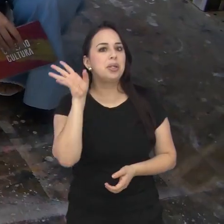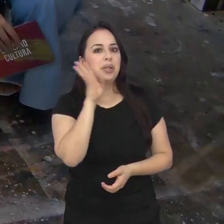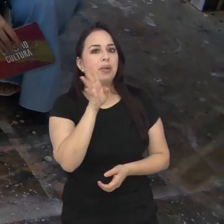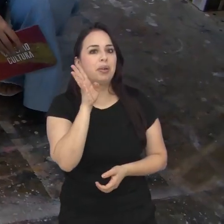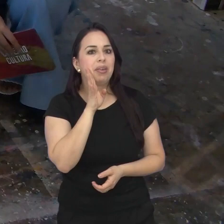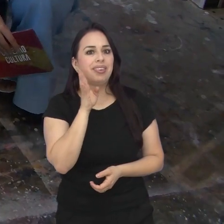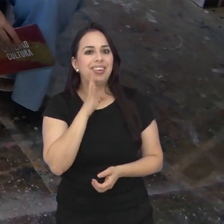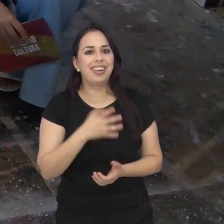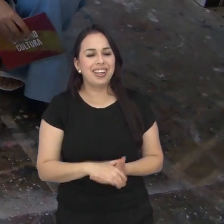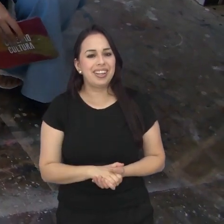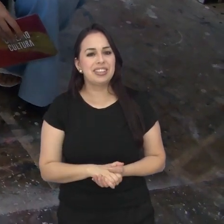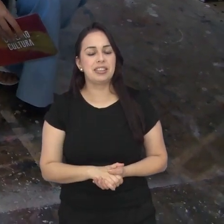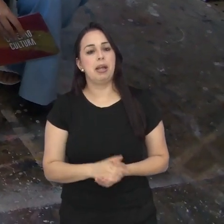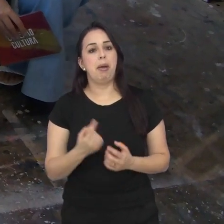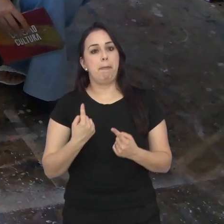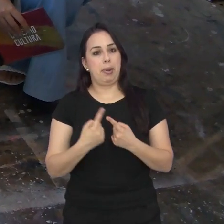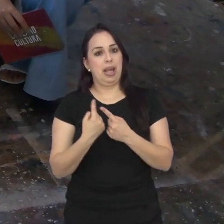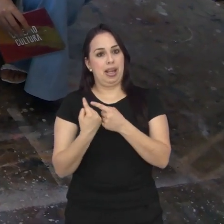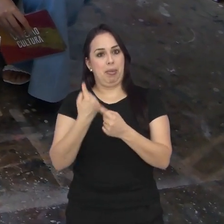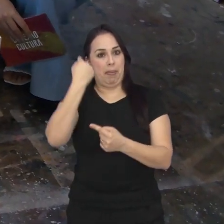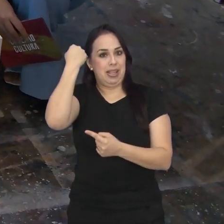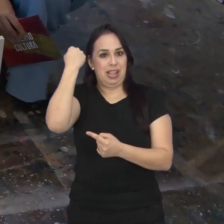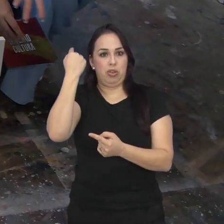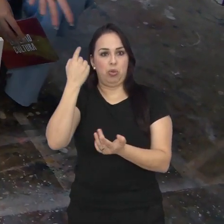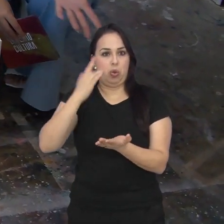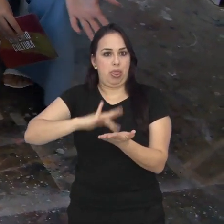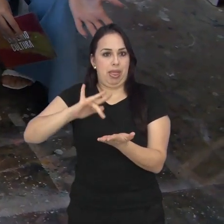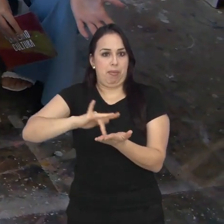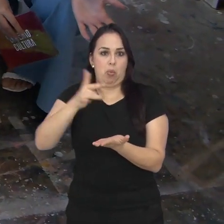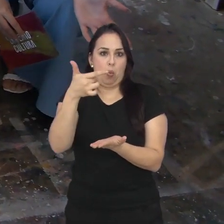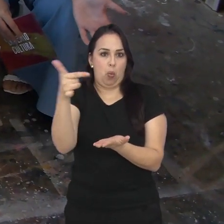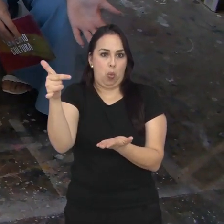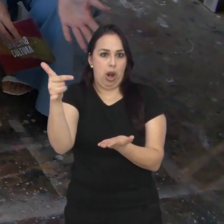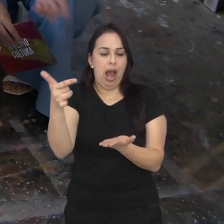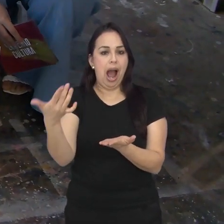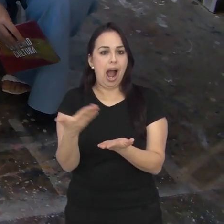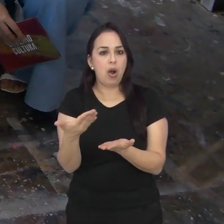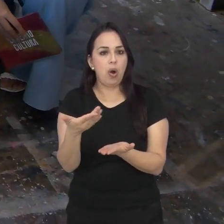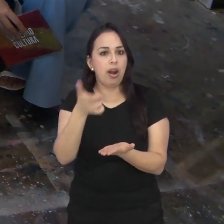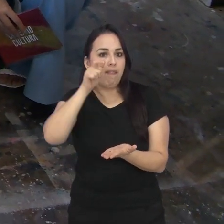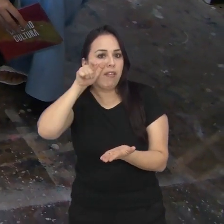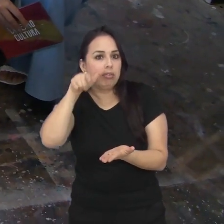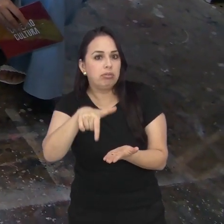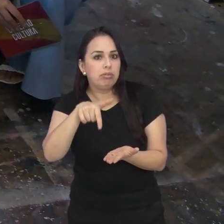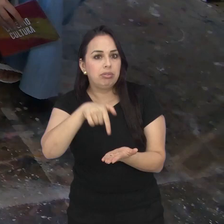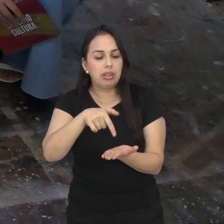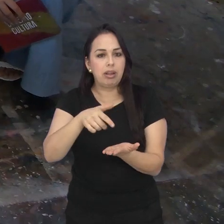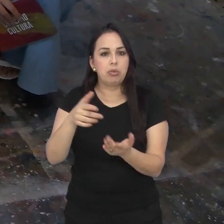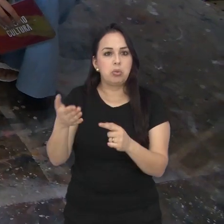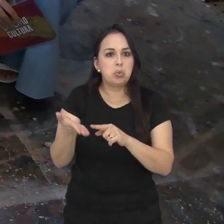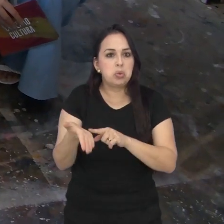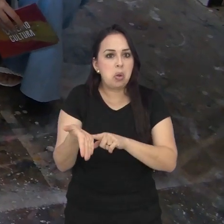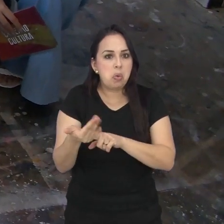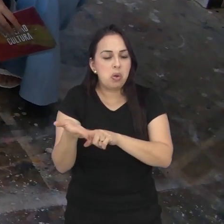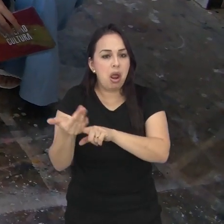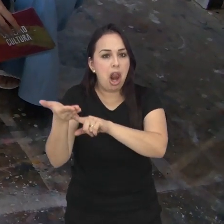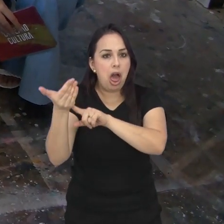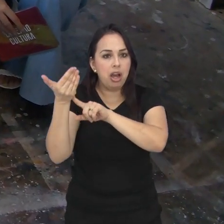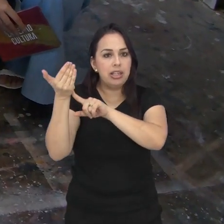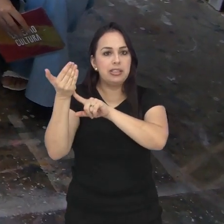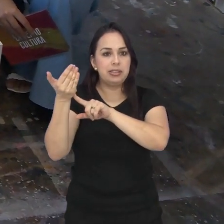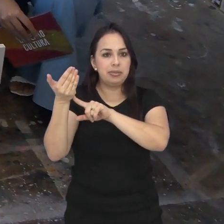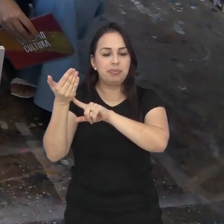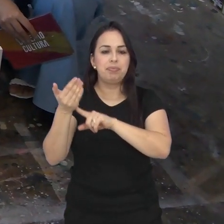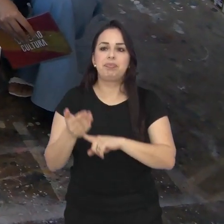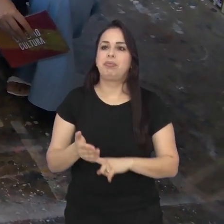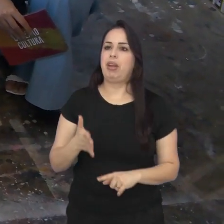legal que você se atualiza, né? Porque quando você começou não tinha. E você se interessa por essas novas